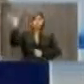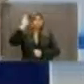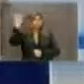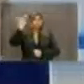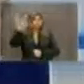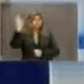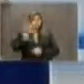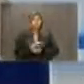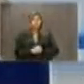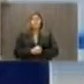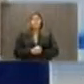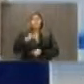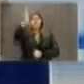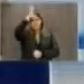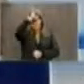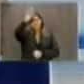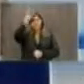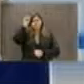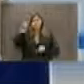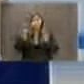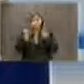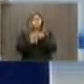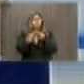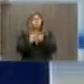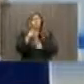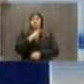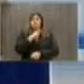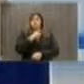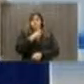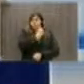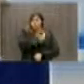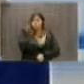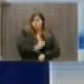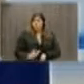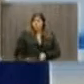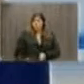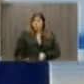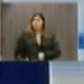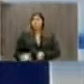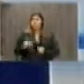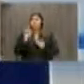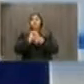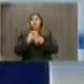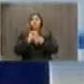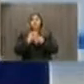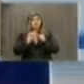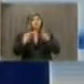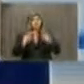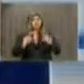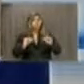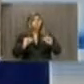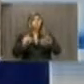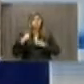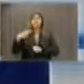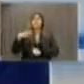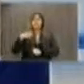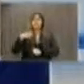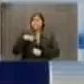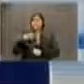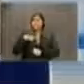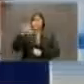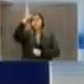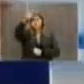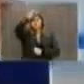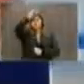Mas o município também participará. No meu governo, nós vamos utilizar os recursos próprios do município